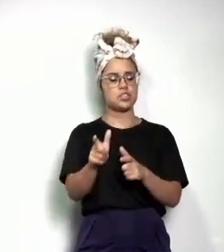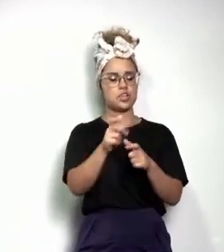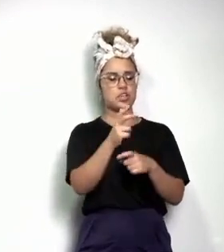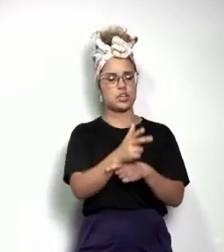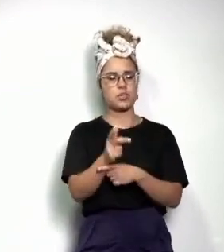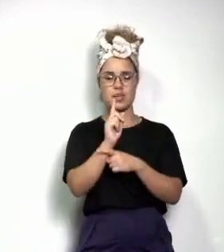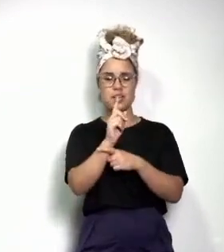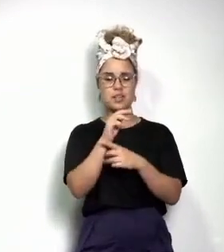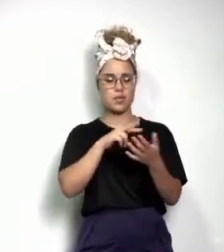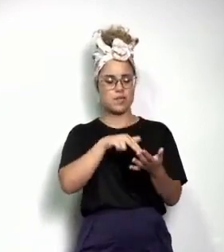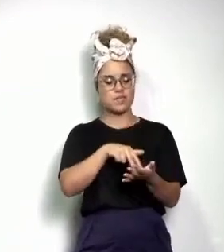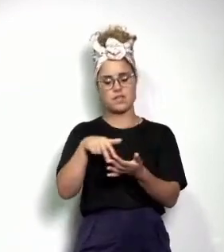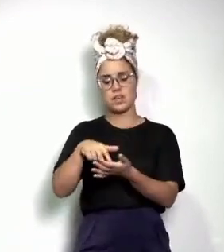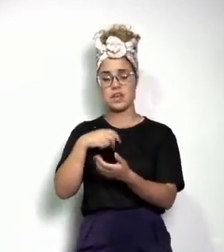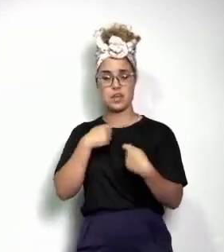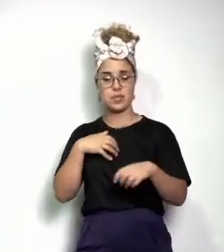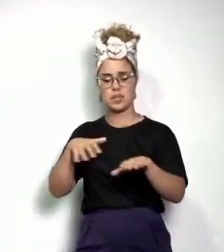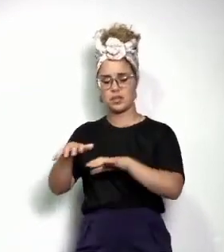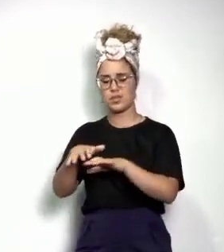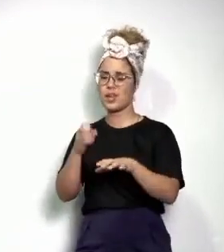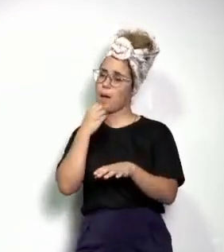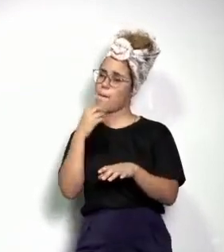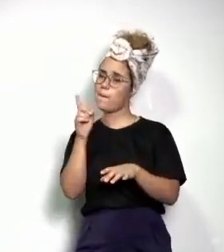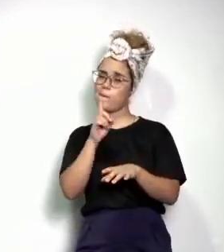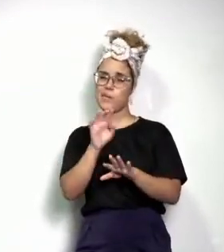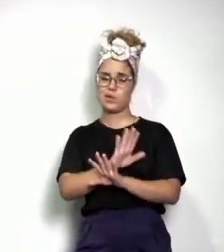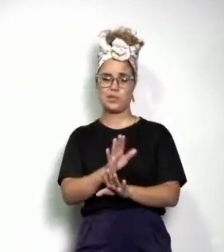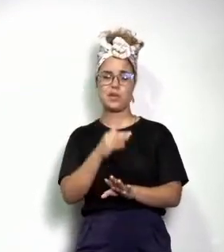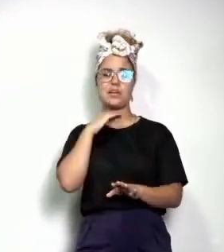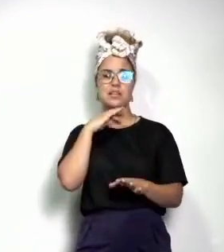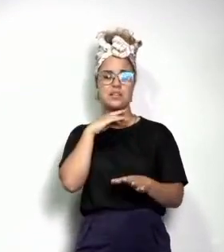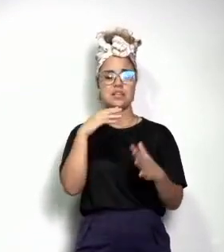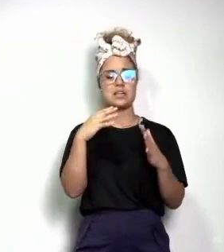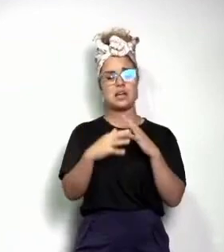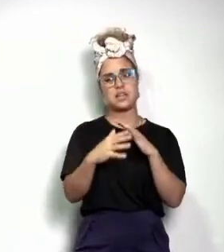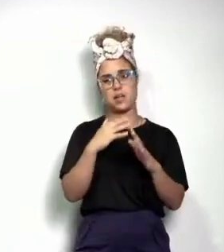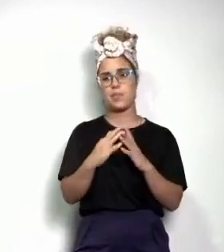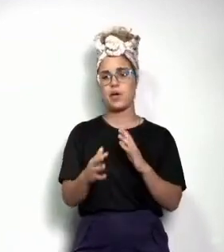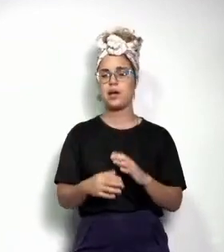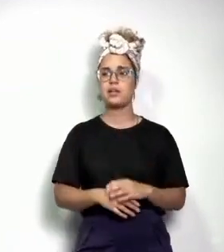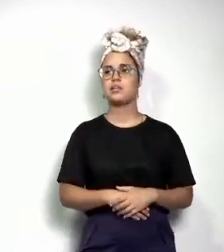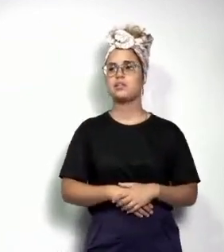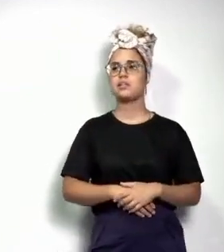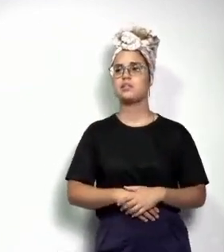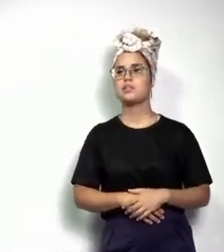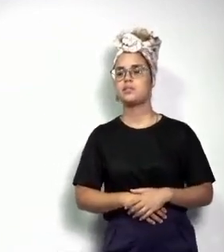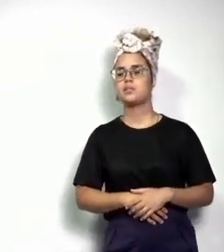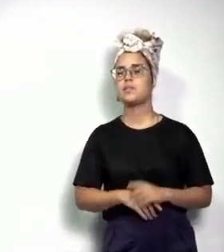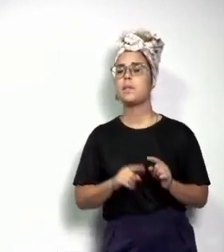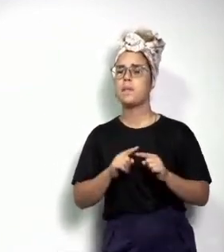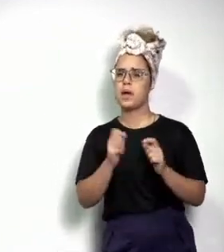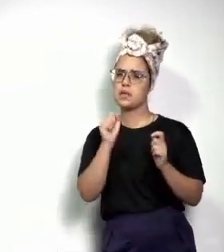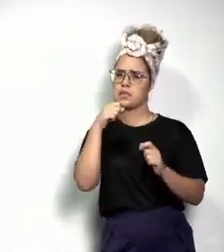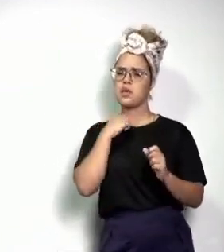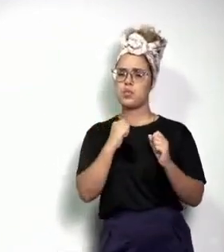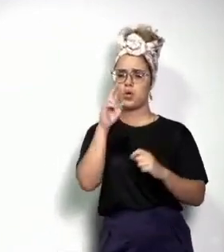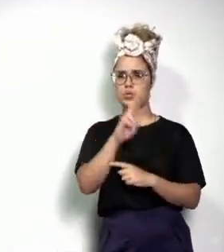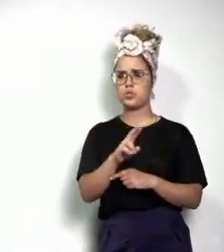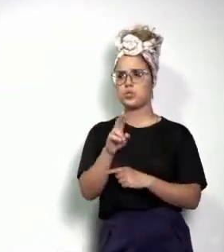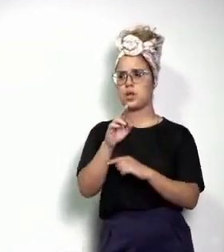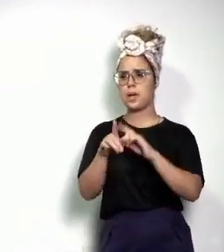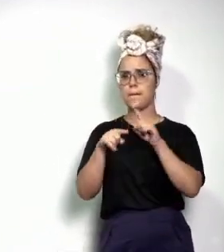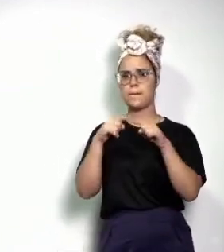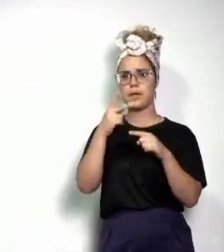não seja tão, tão bacana, pode atrapalhar bastante. Mas pode. Mais alguém?